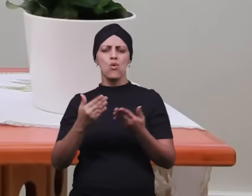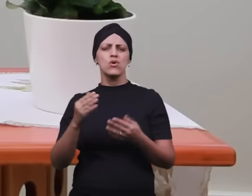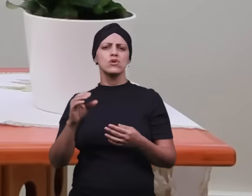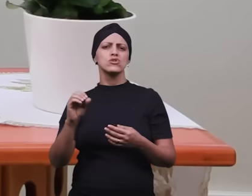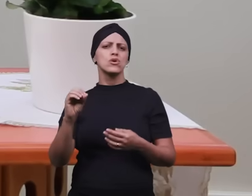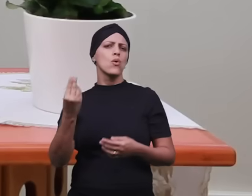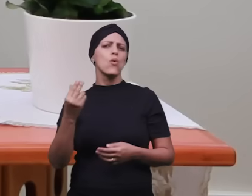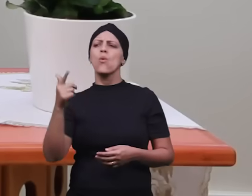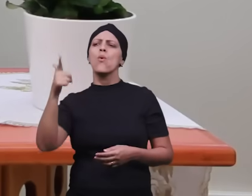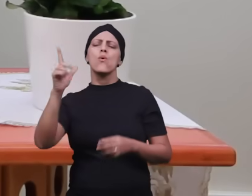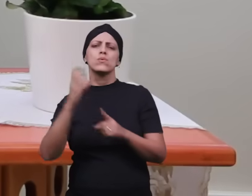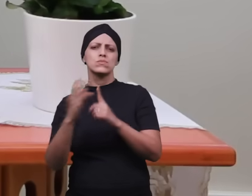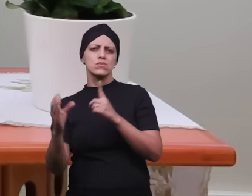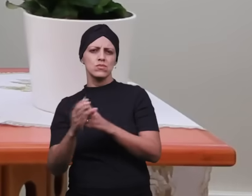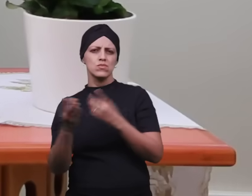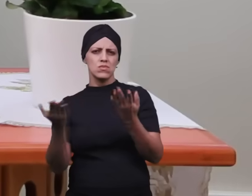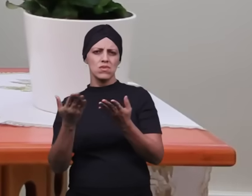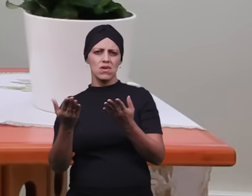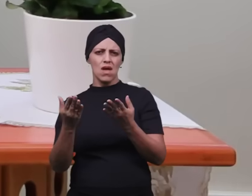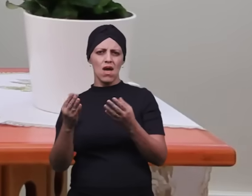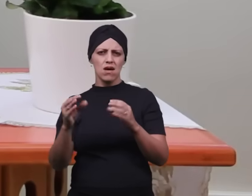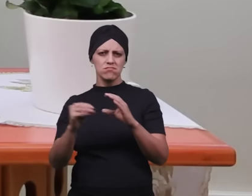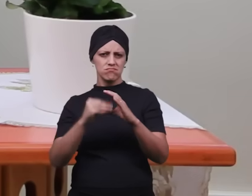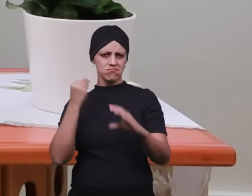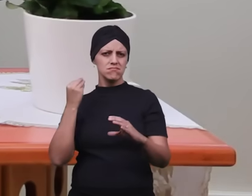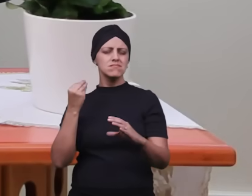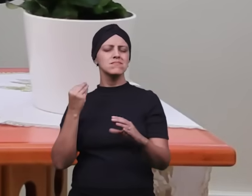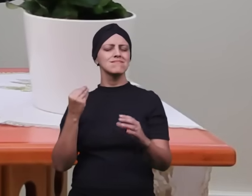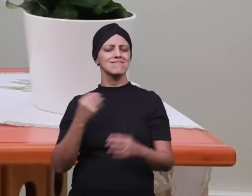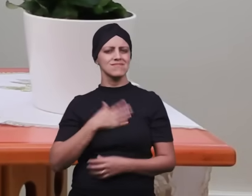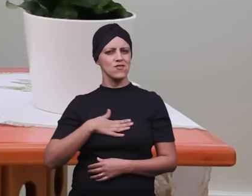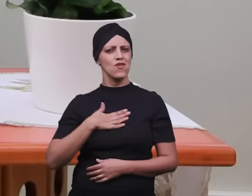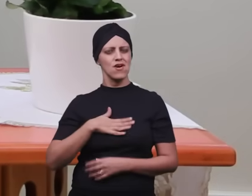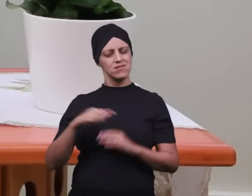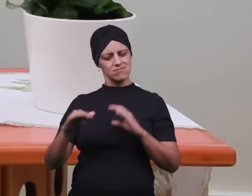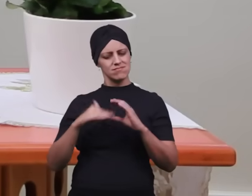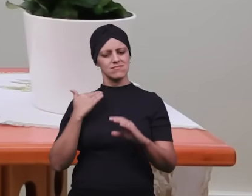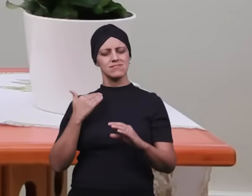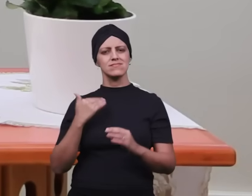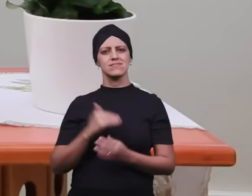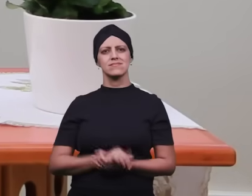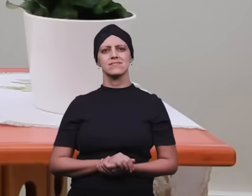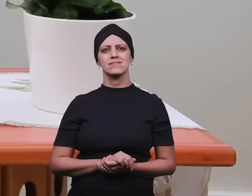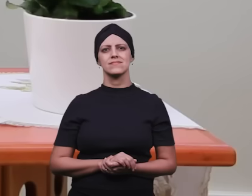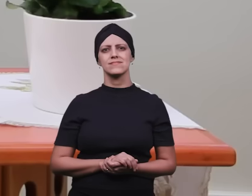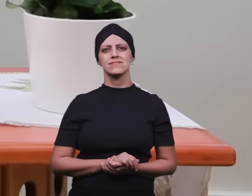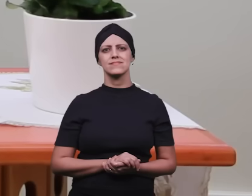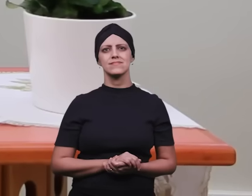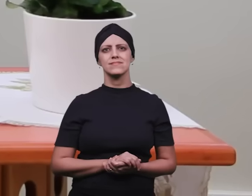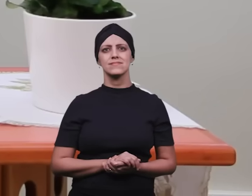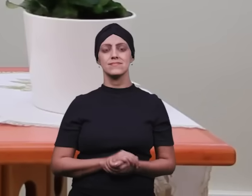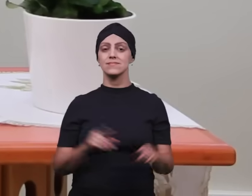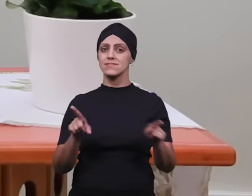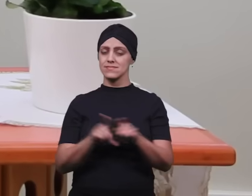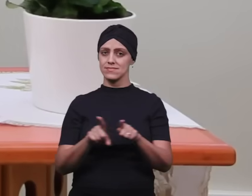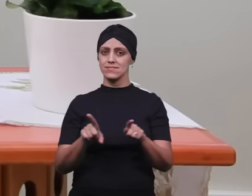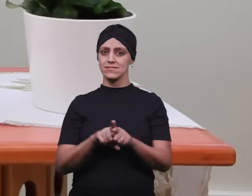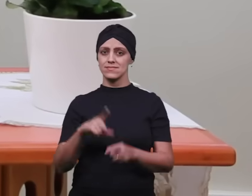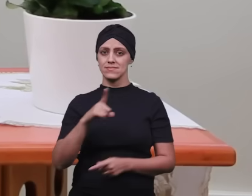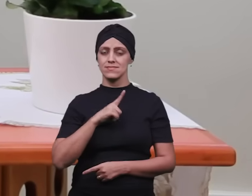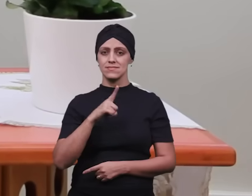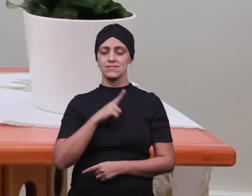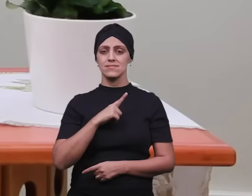você participou e quiser compartilhar conosco, será um prazer receber essa informação. E gostaríamos